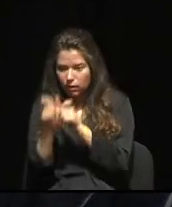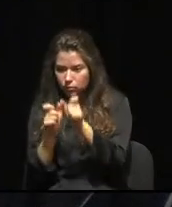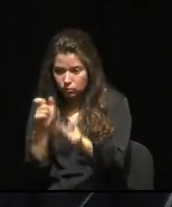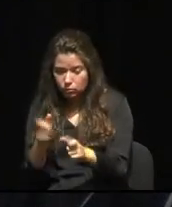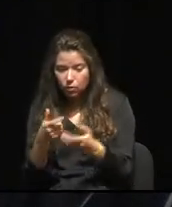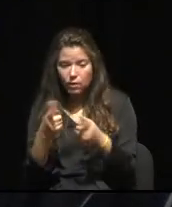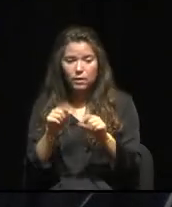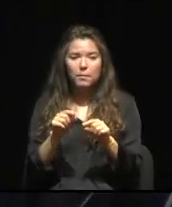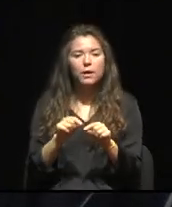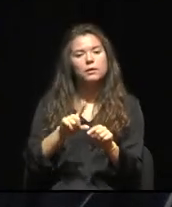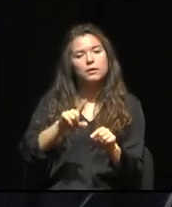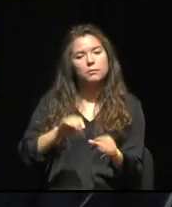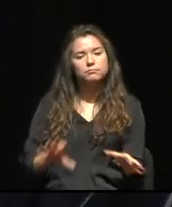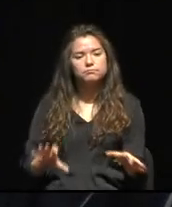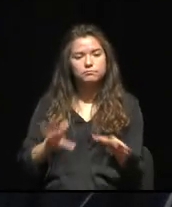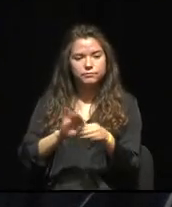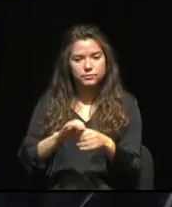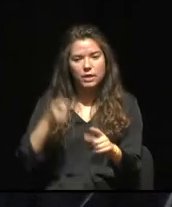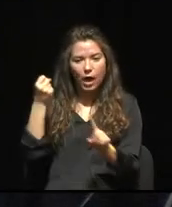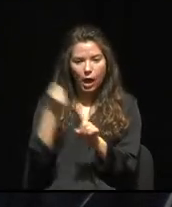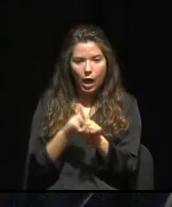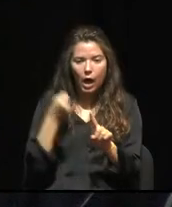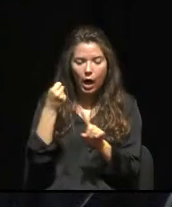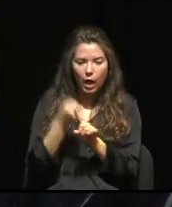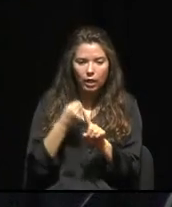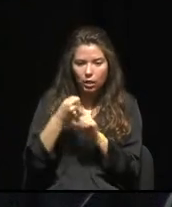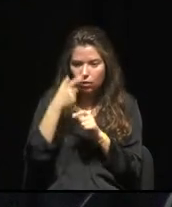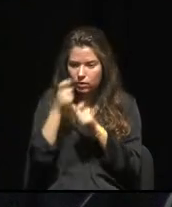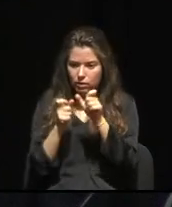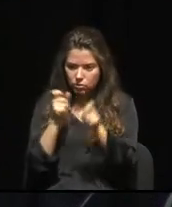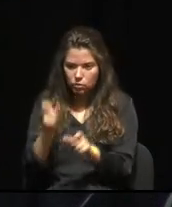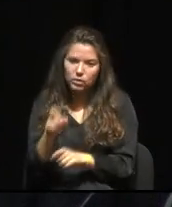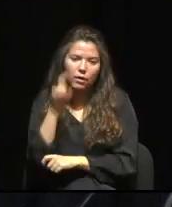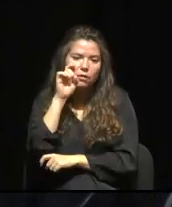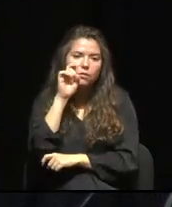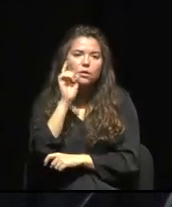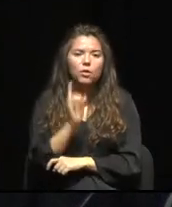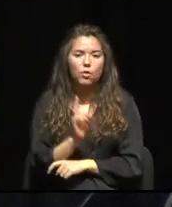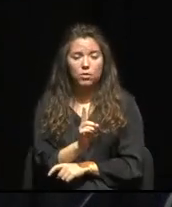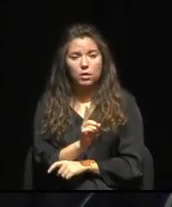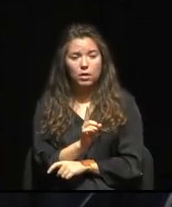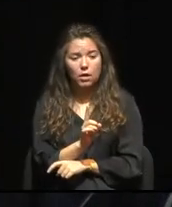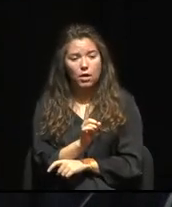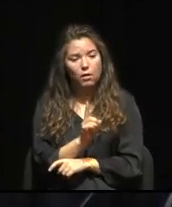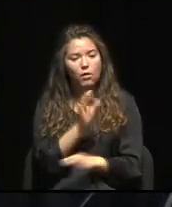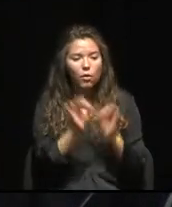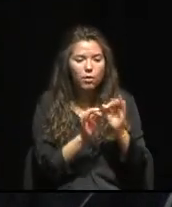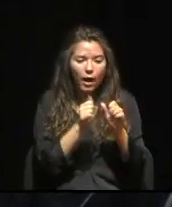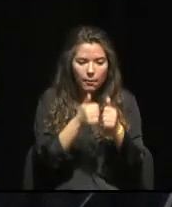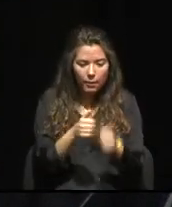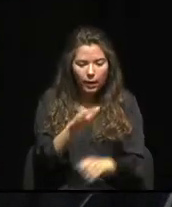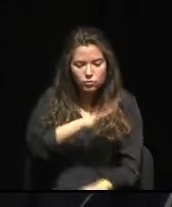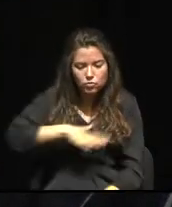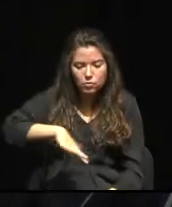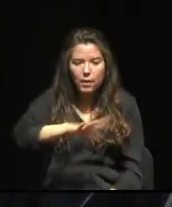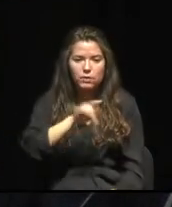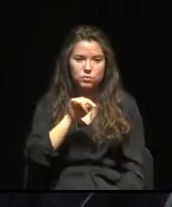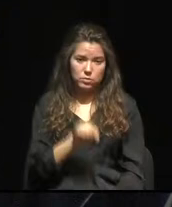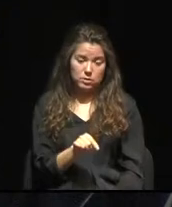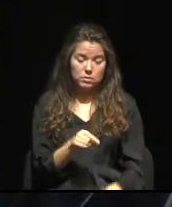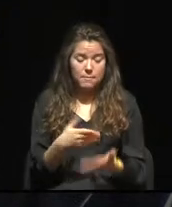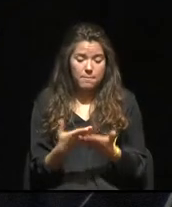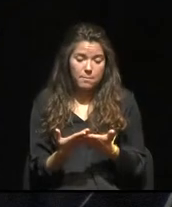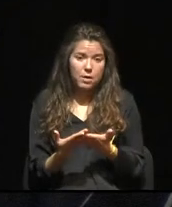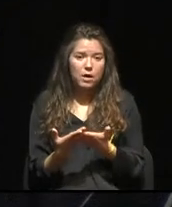aliando esta sua intervenção à luta das populações que legitimamente defendem a utilização boas condições deste espaço